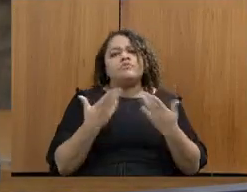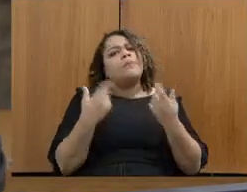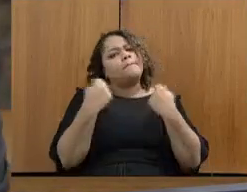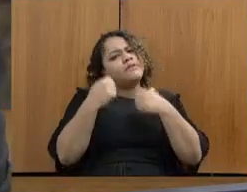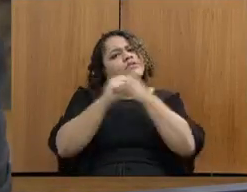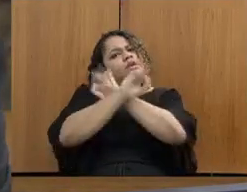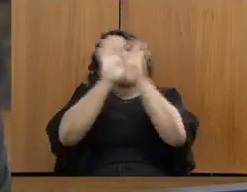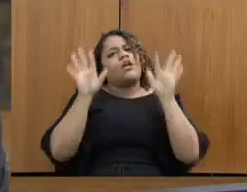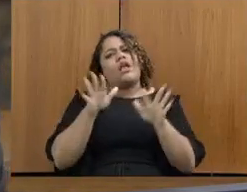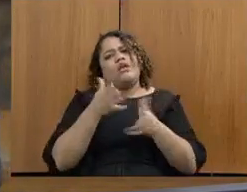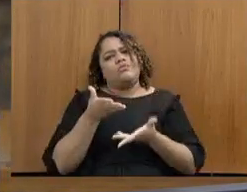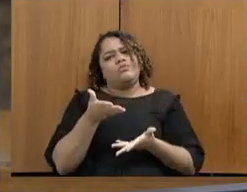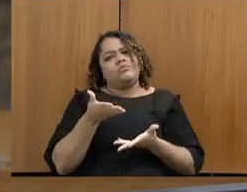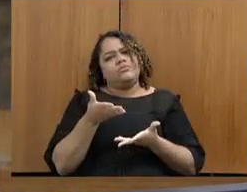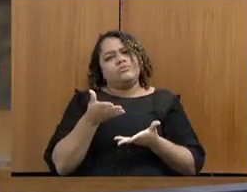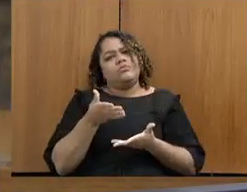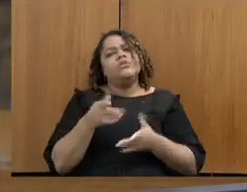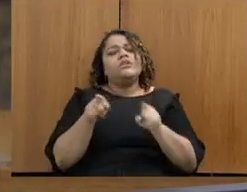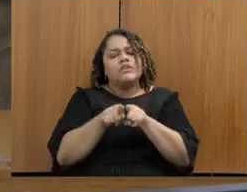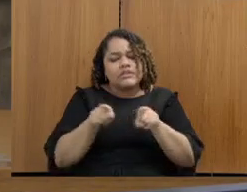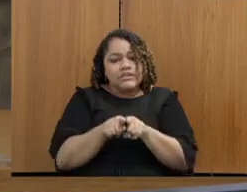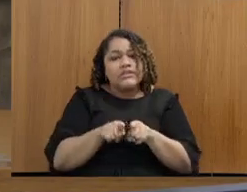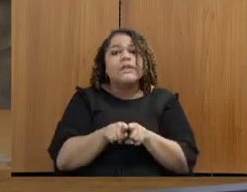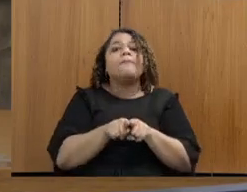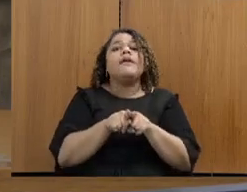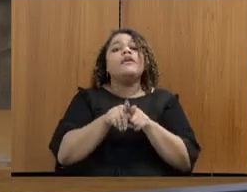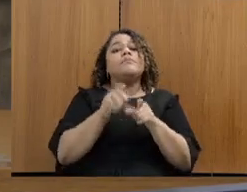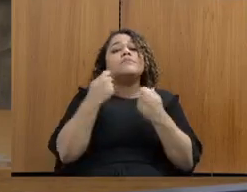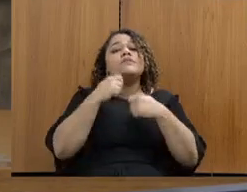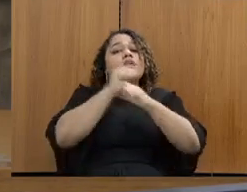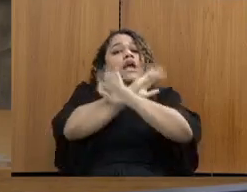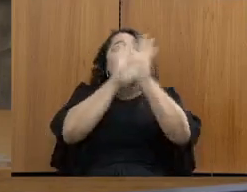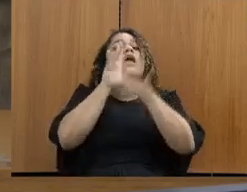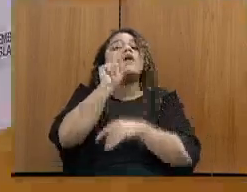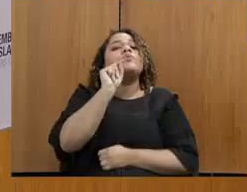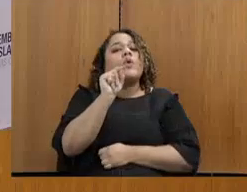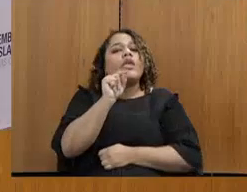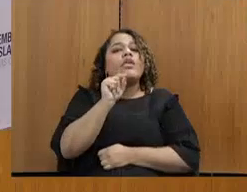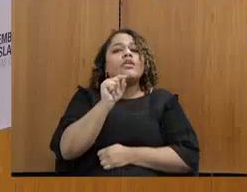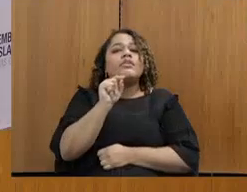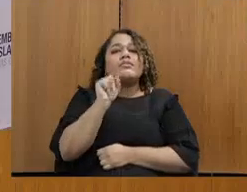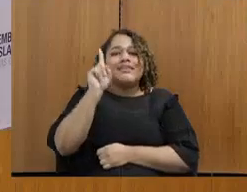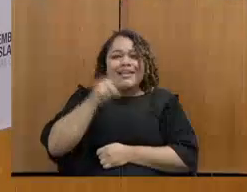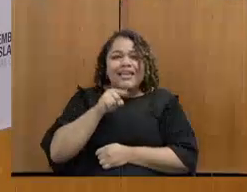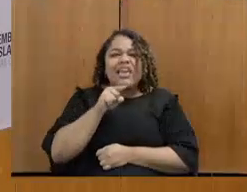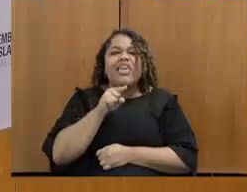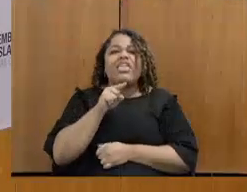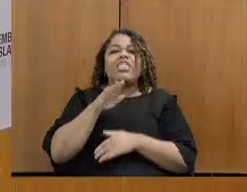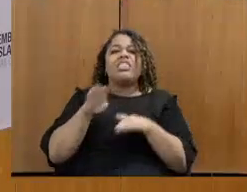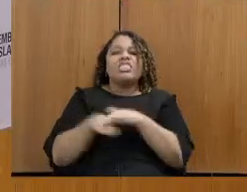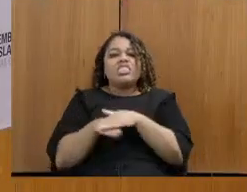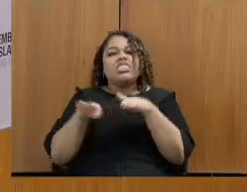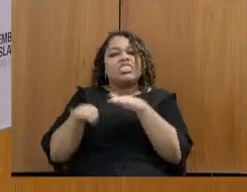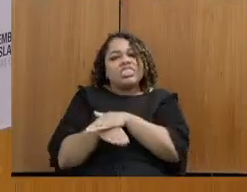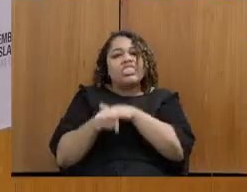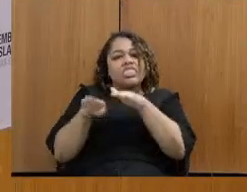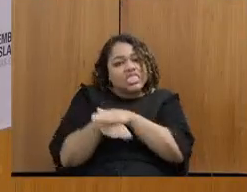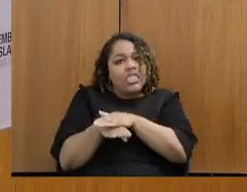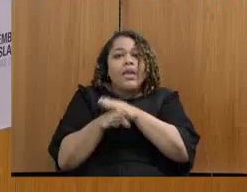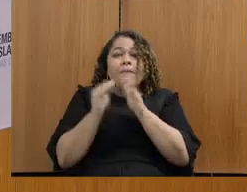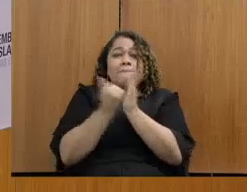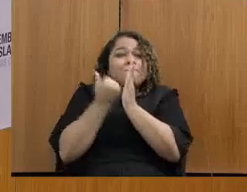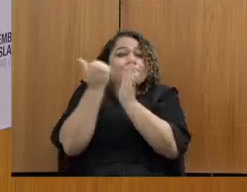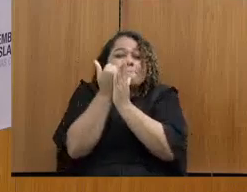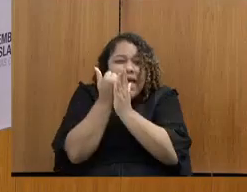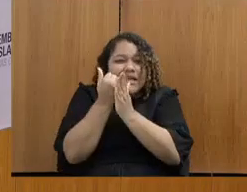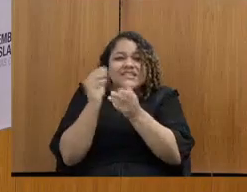claro ainda Doutora Letícia que é uma missão maior é do governador Romeu Zema não foi